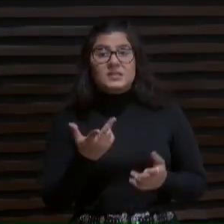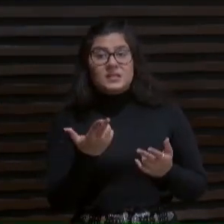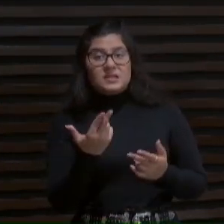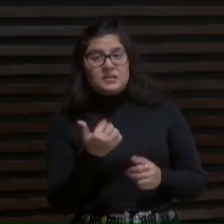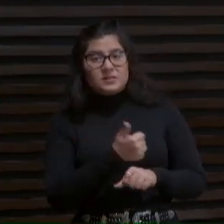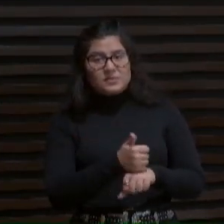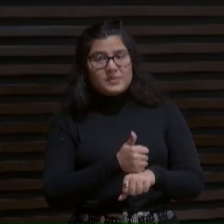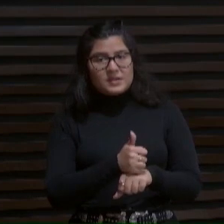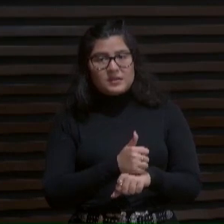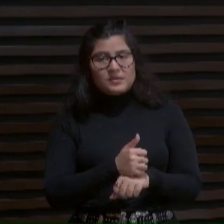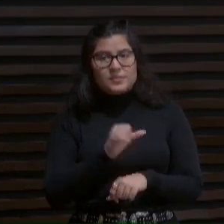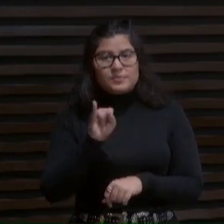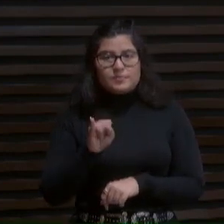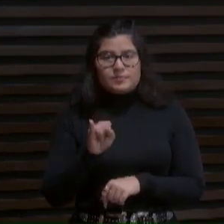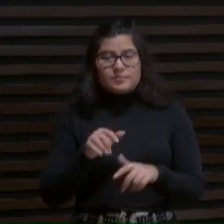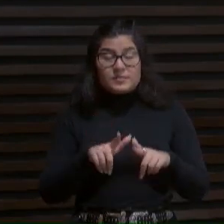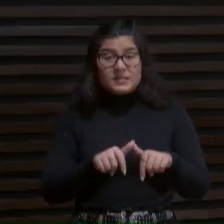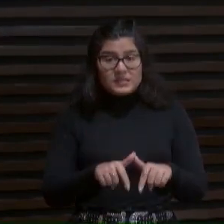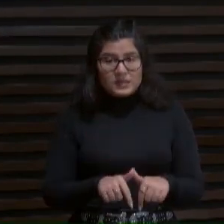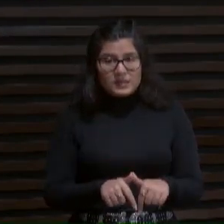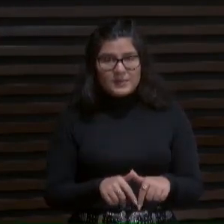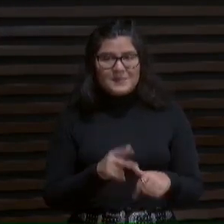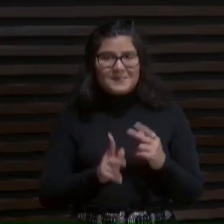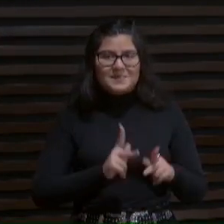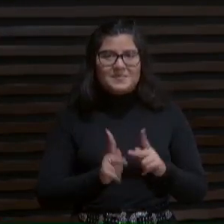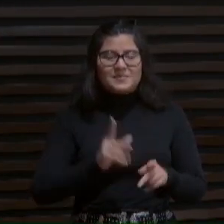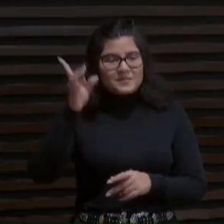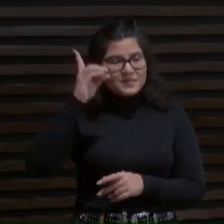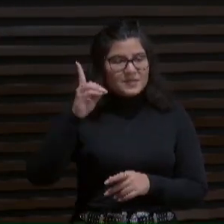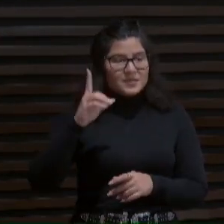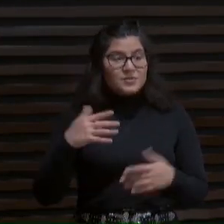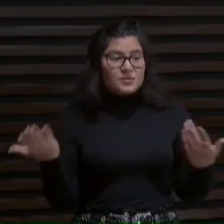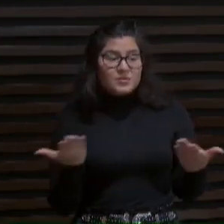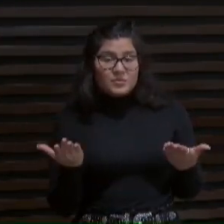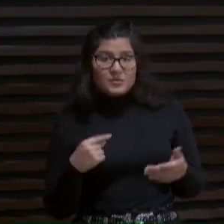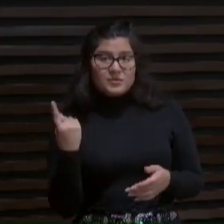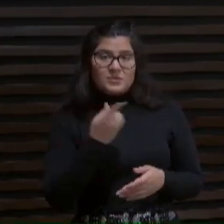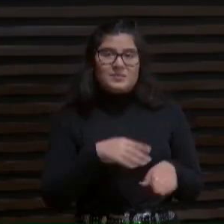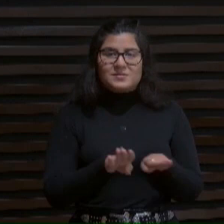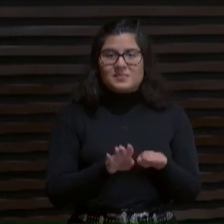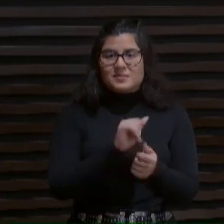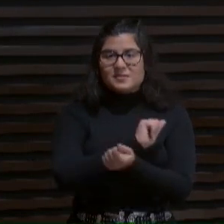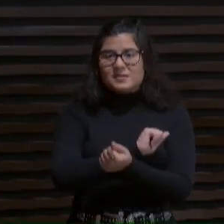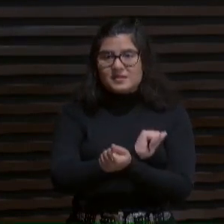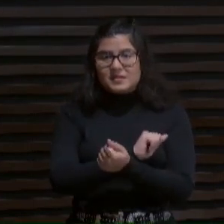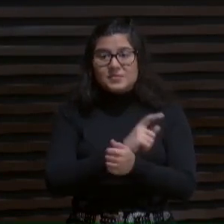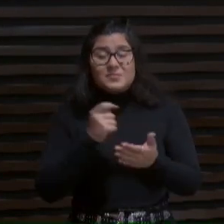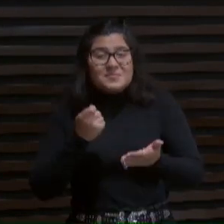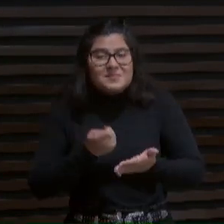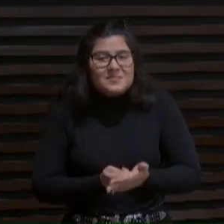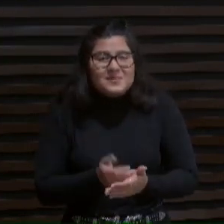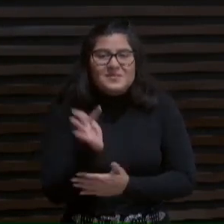de Deus, hoje nós também aguardamos pelo cumprimento final dessa grande promessa.